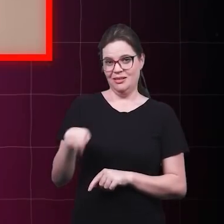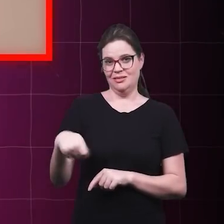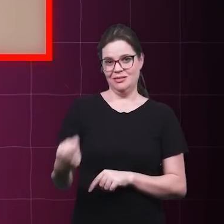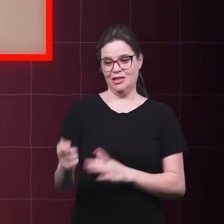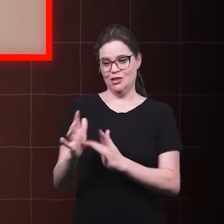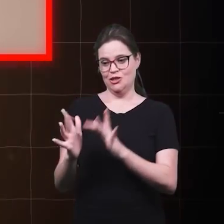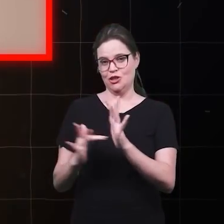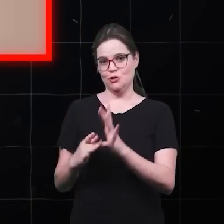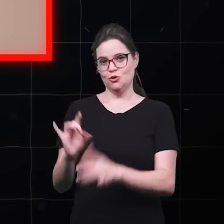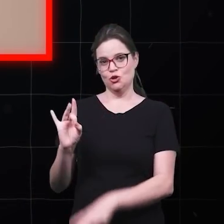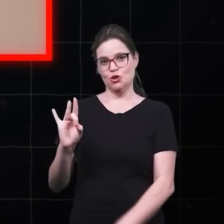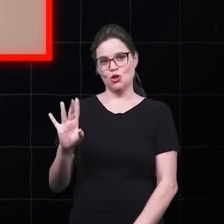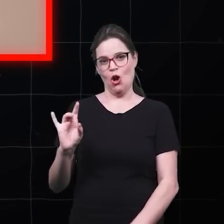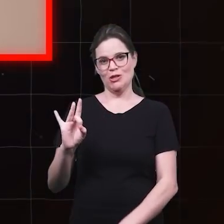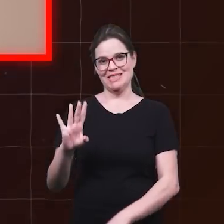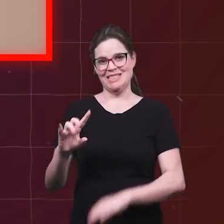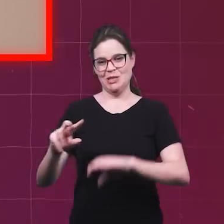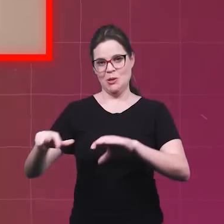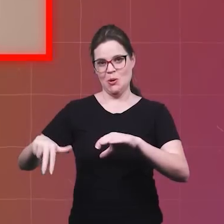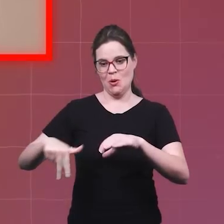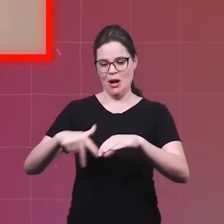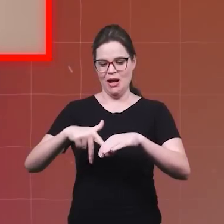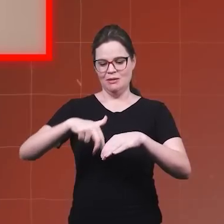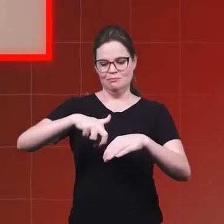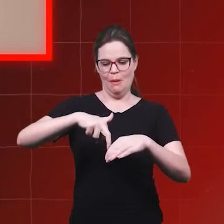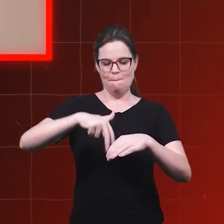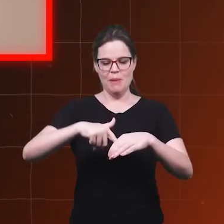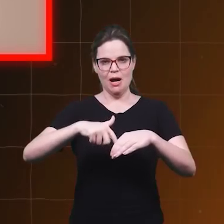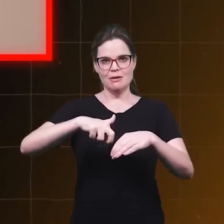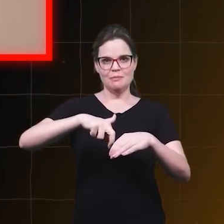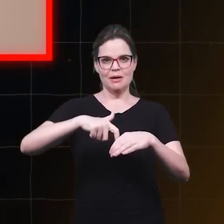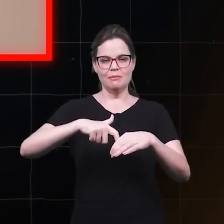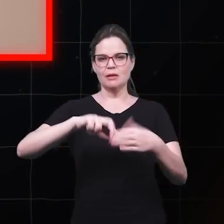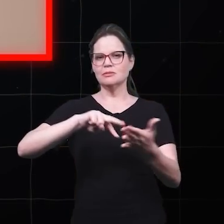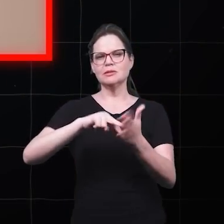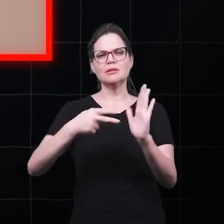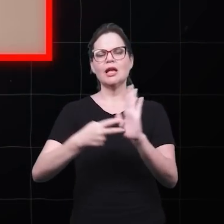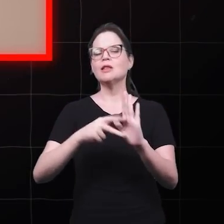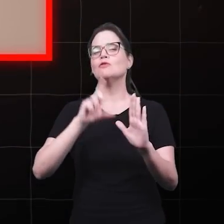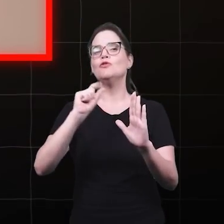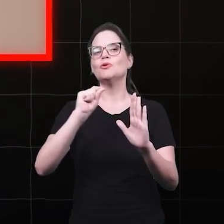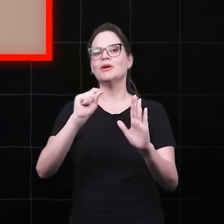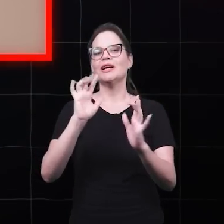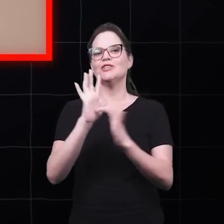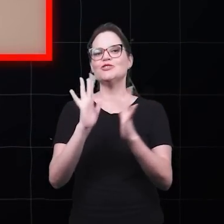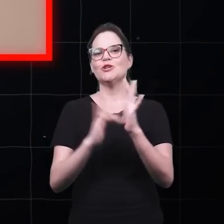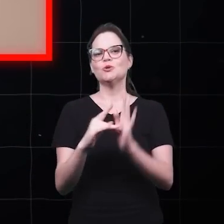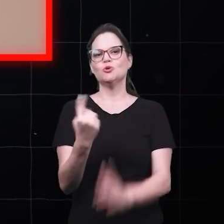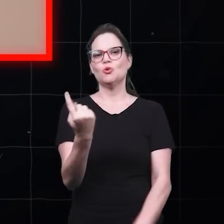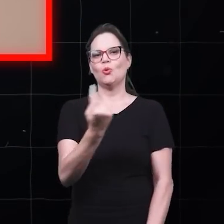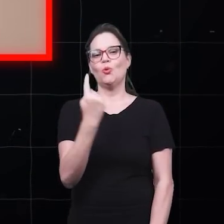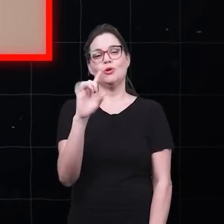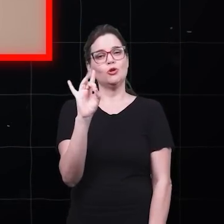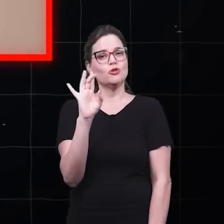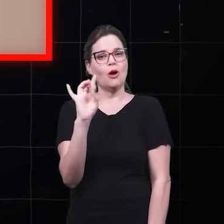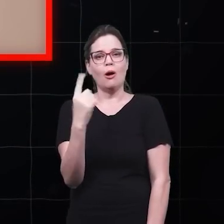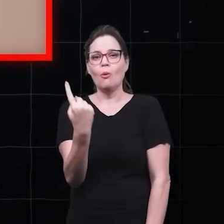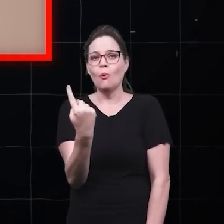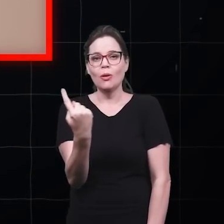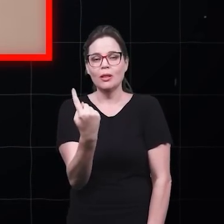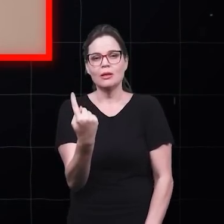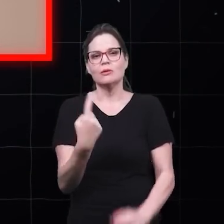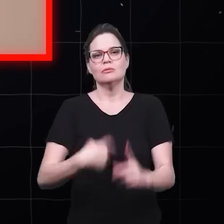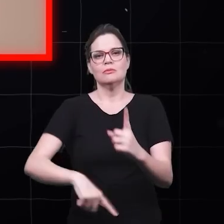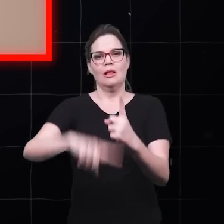ele pisou o lagar, né? Ou seja, sozinho Jesus foi à cruz do Calvário, manchou as suas vestes